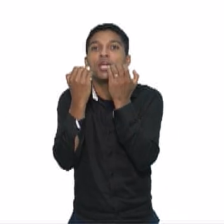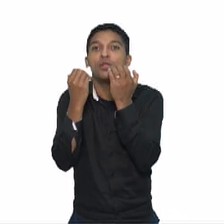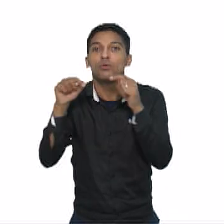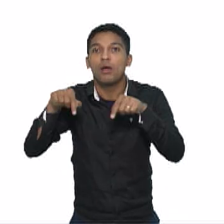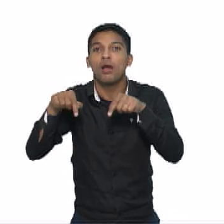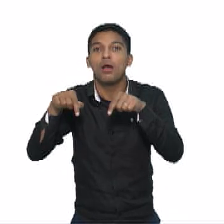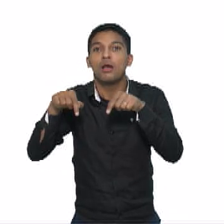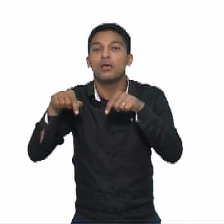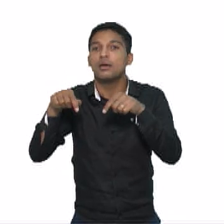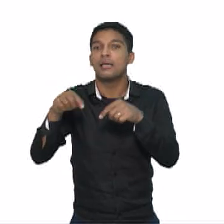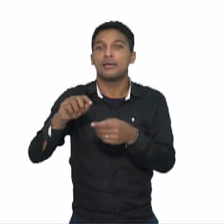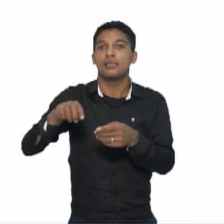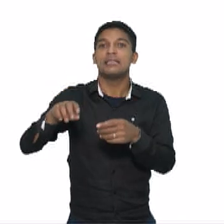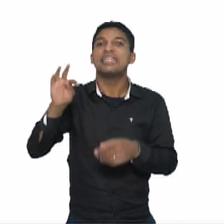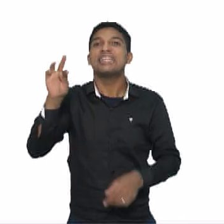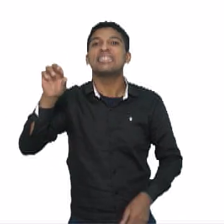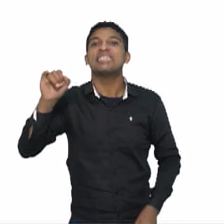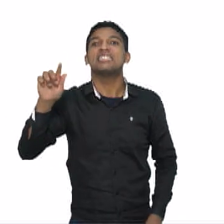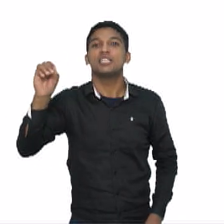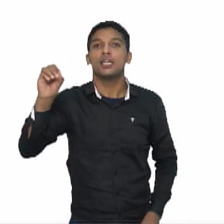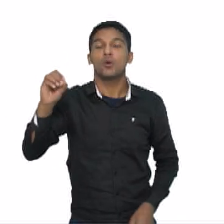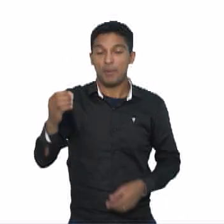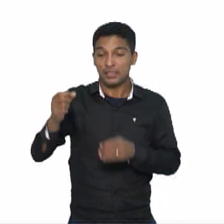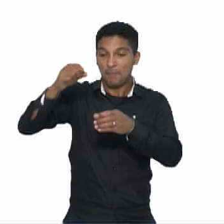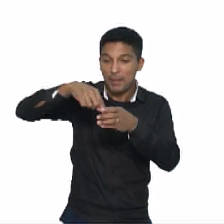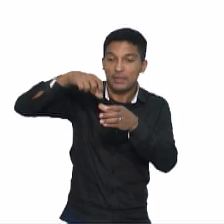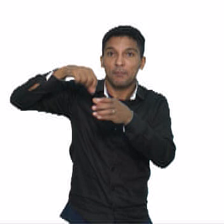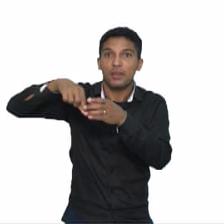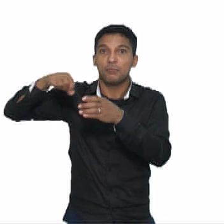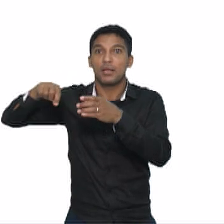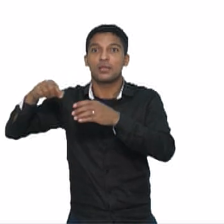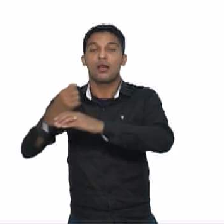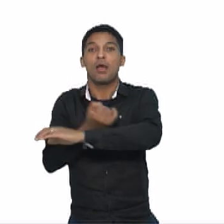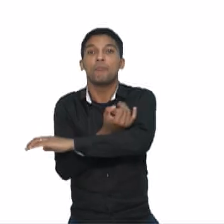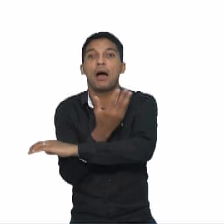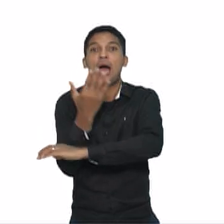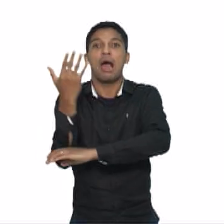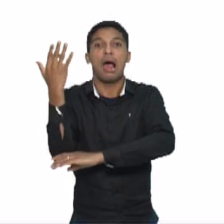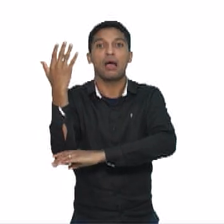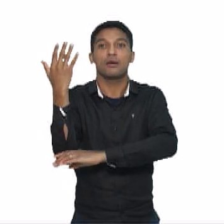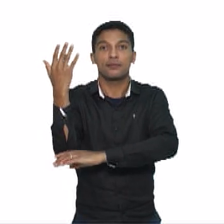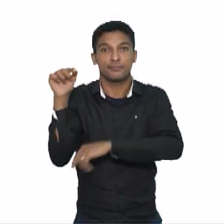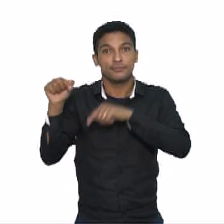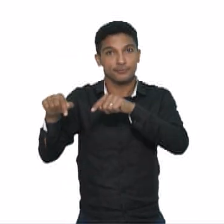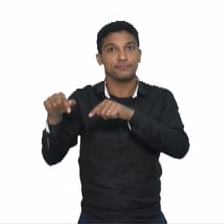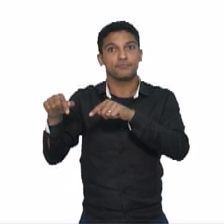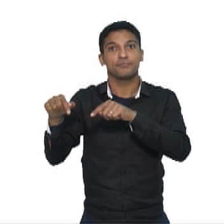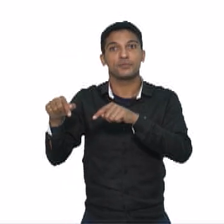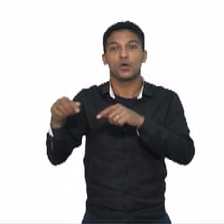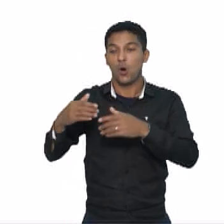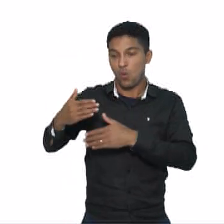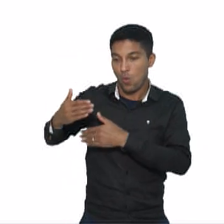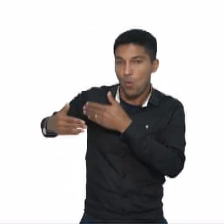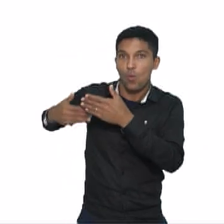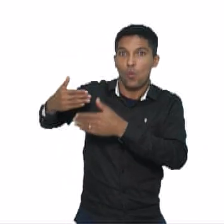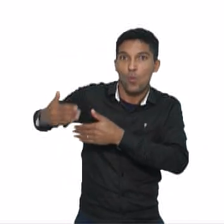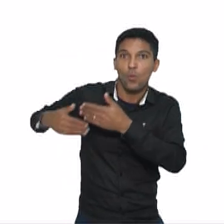todo existe em torno de 2.000 espécies de plantas silvestres, das quais aproximadamente 100 produziram